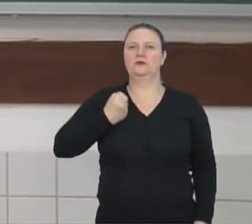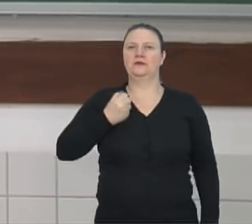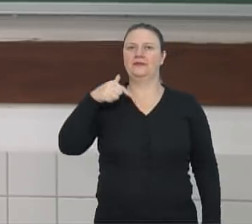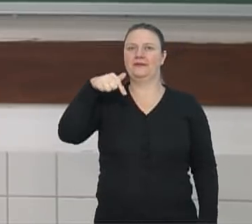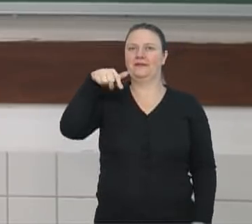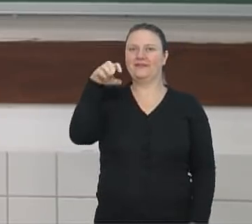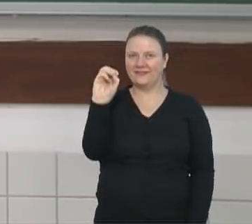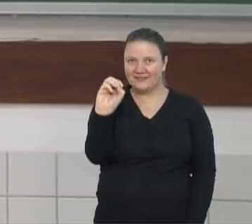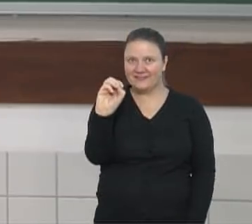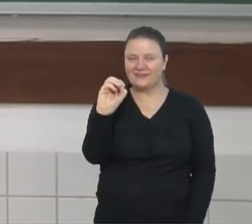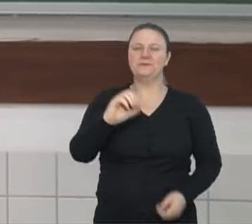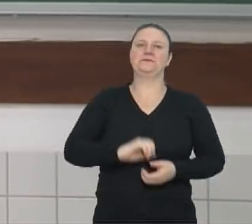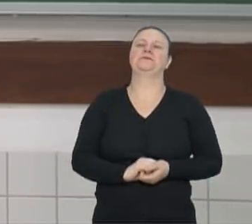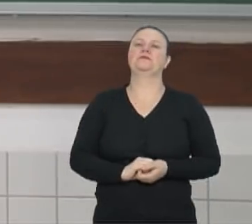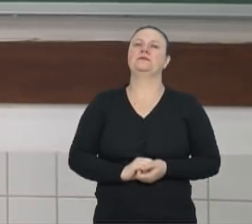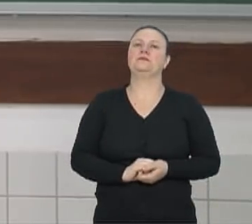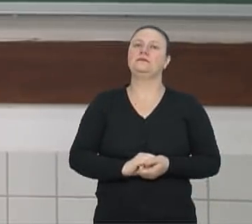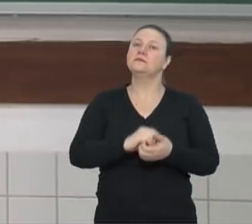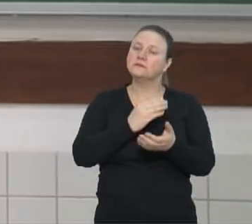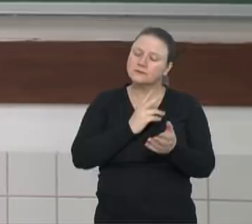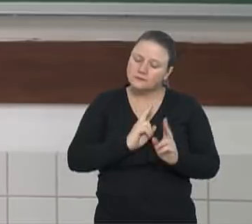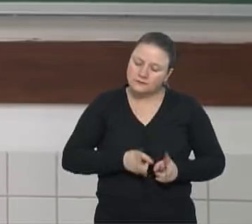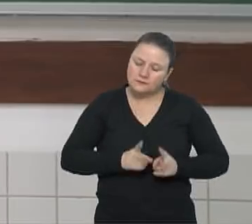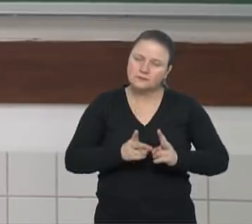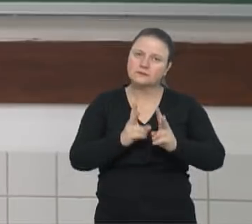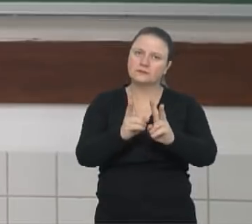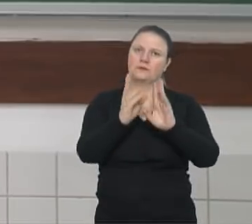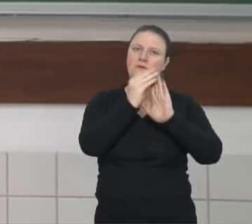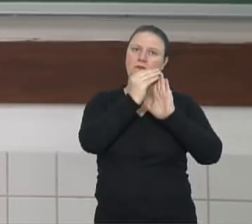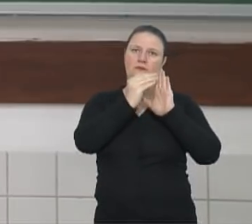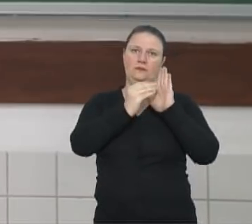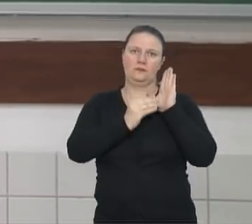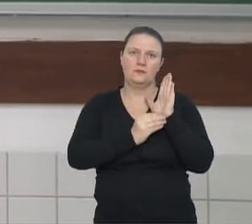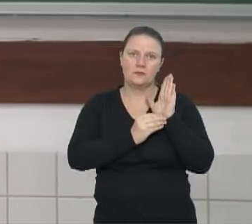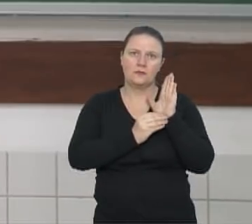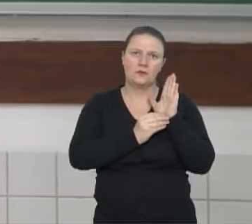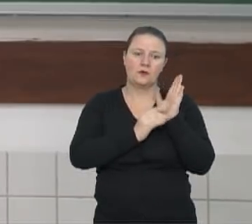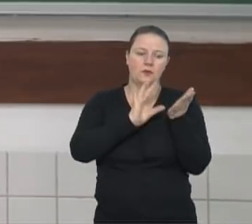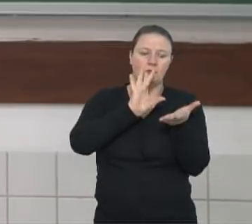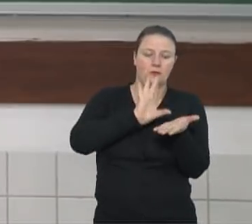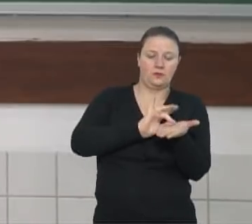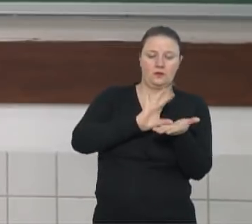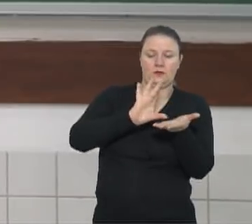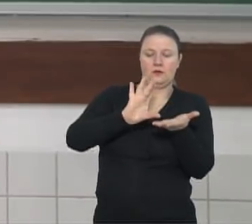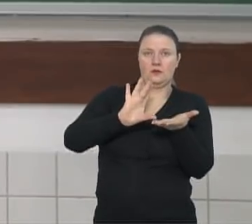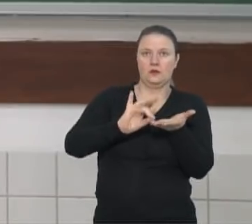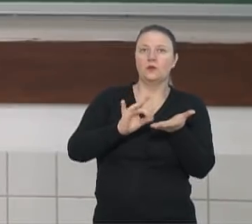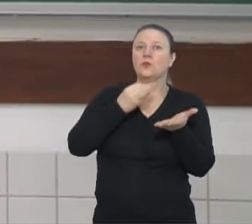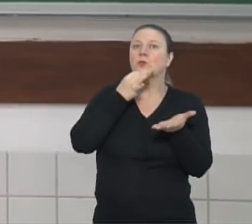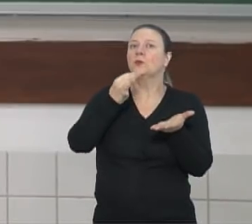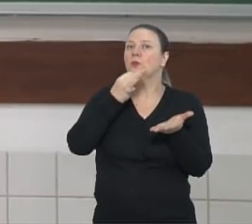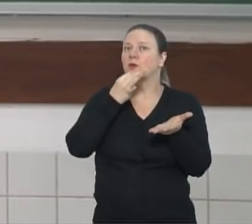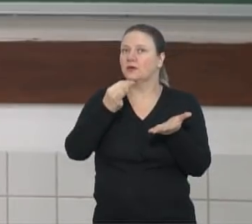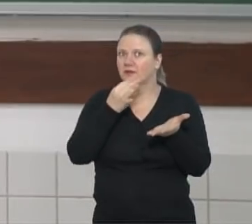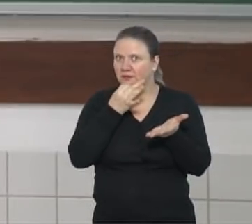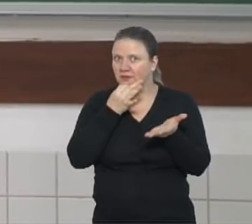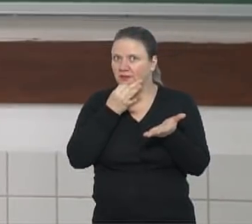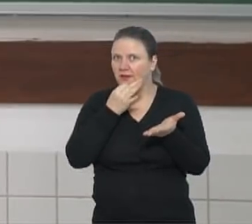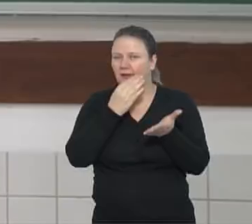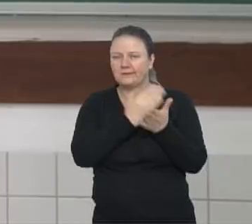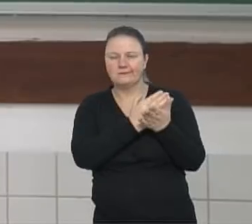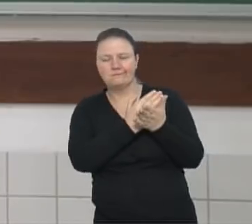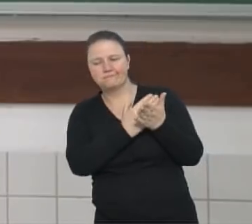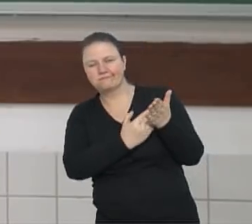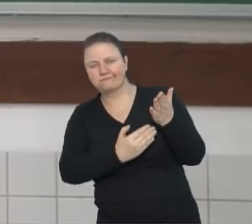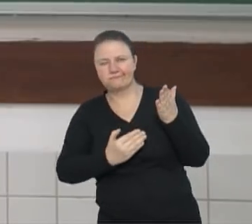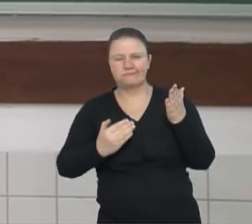70, né? Vamos continuar o nosso assunto artigos de opinião, vamos ainda mais